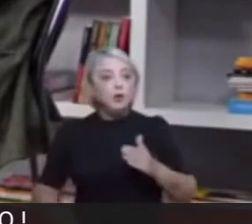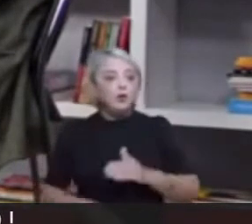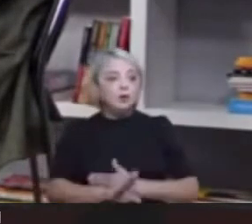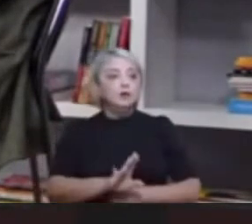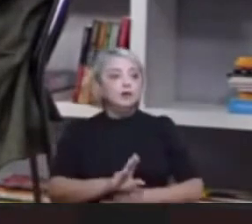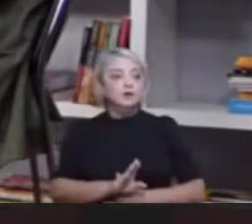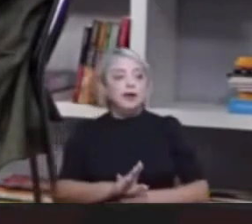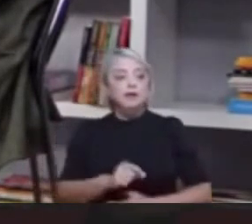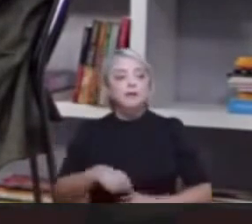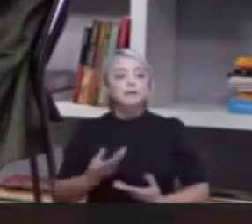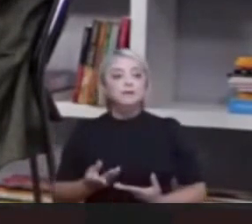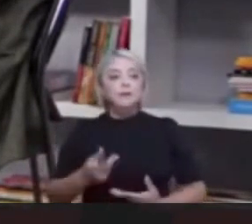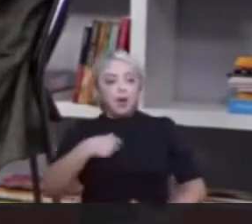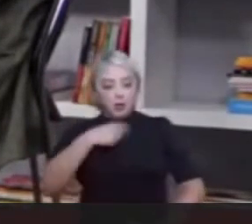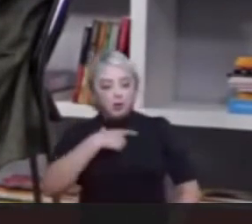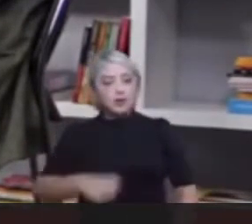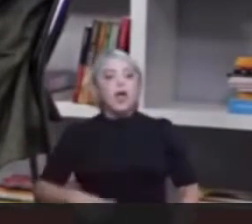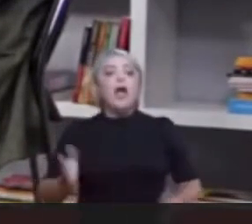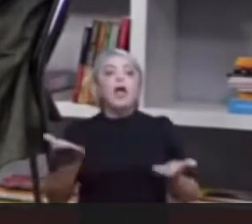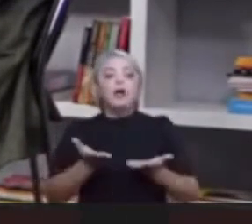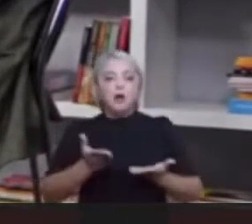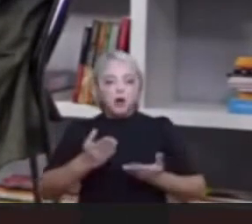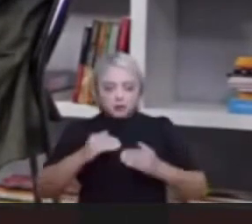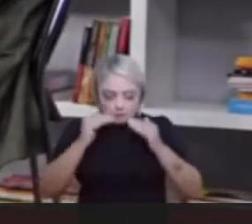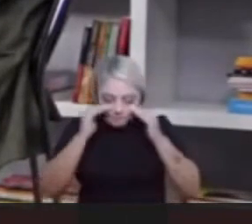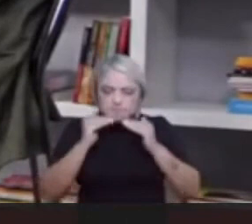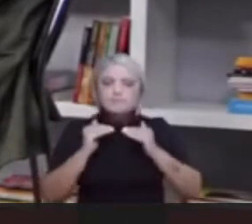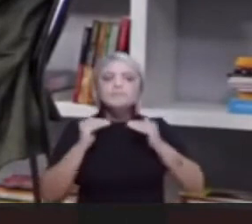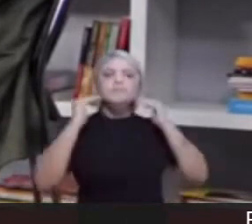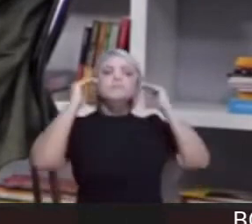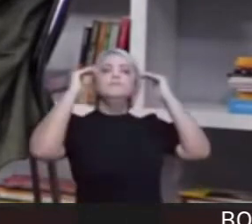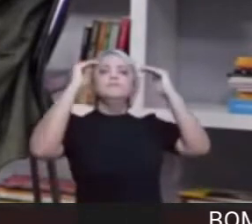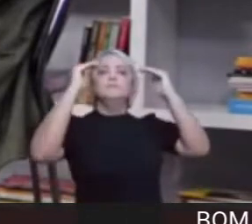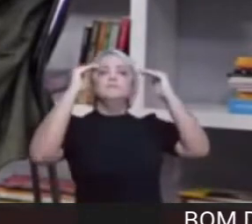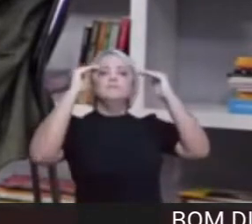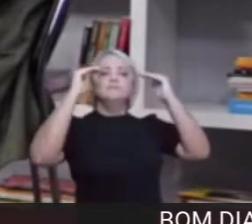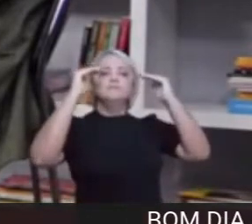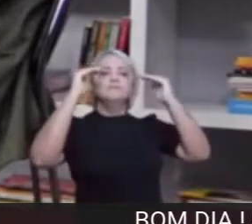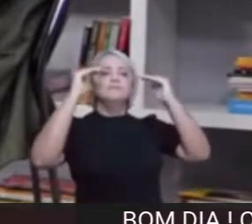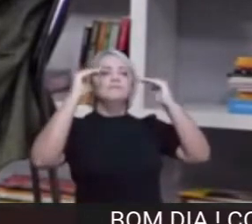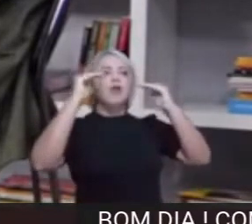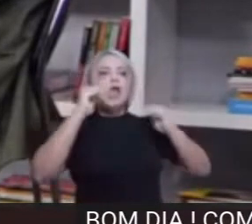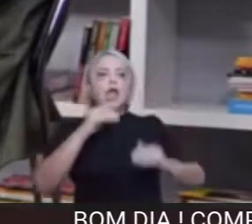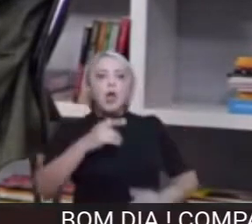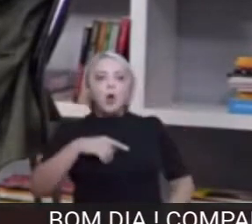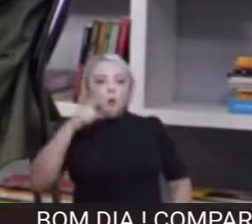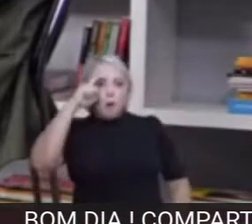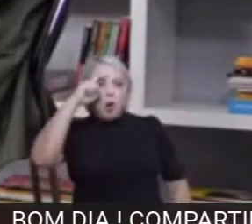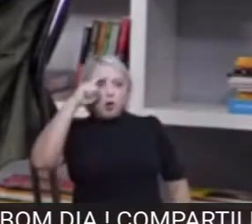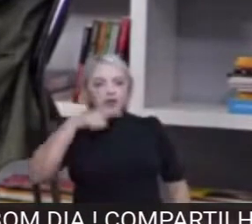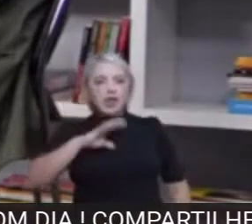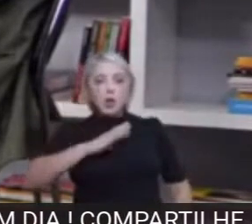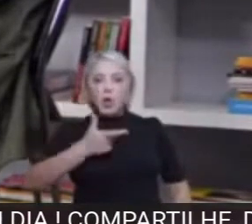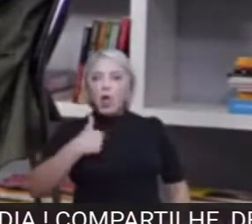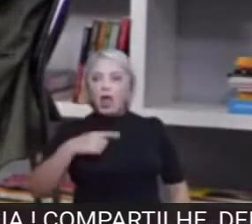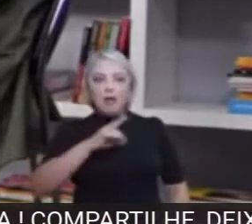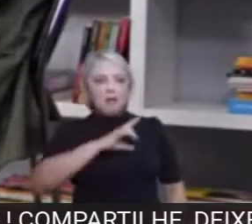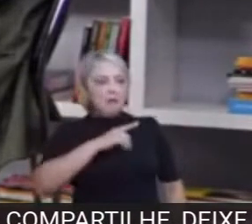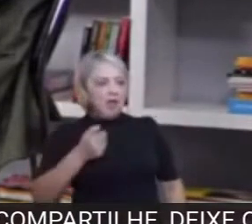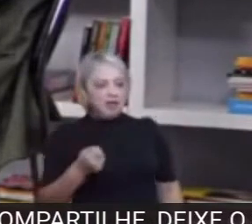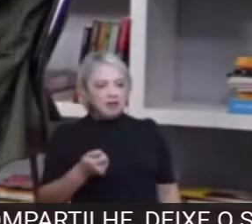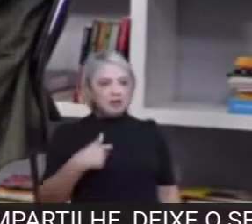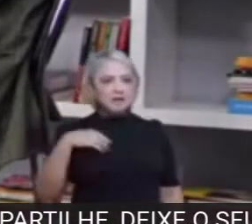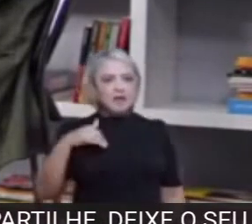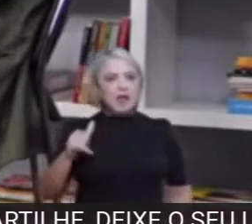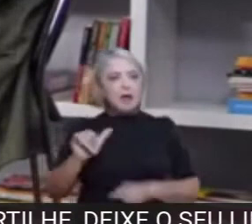comigo. Eu estou agora de cabeça alta. Ele não tem nem coragem de vir para o Brasil mais. Está lá em Nova York, vivendo